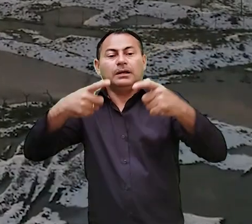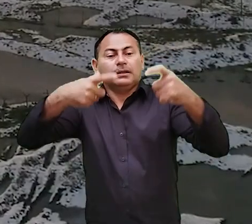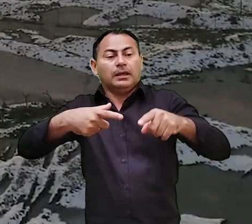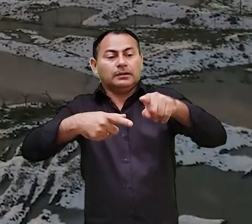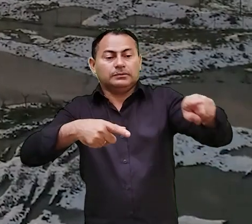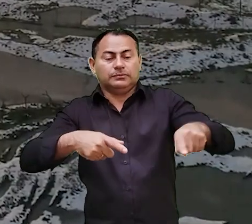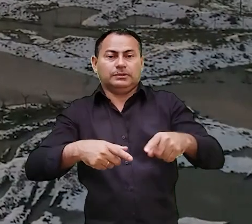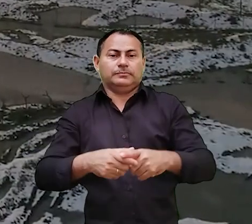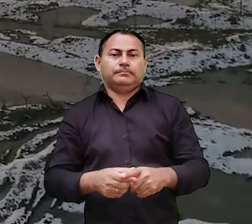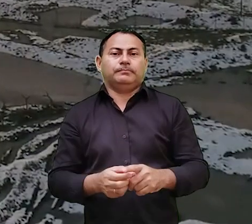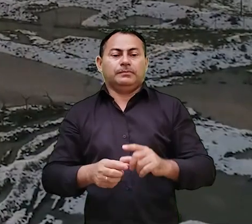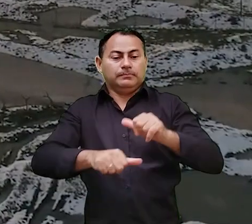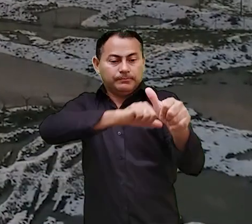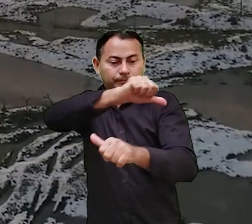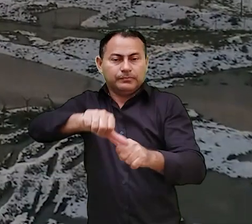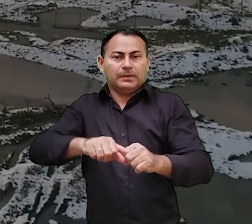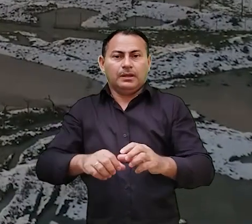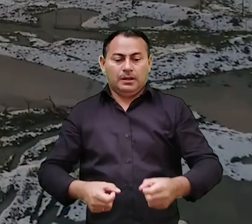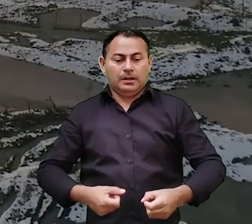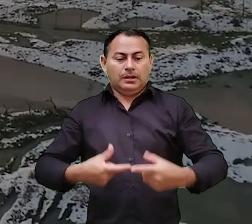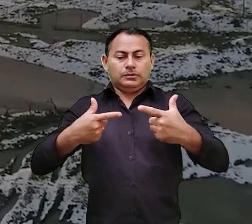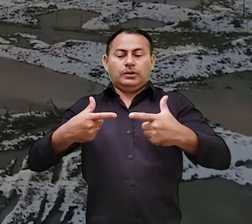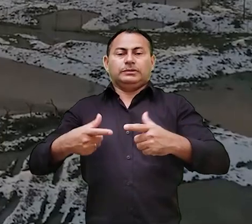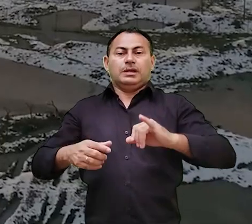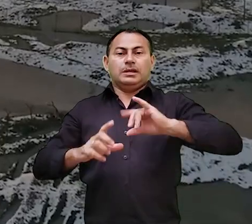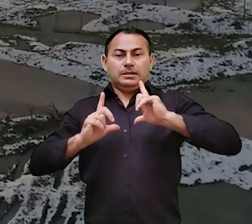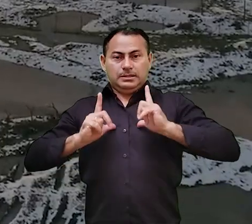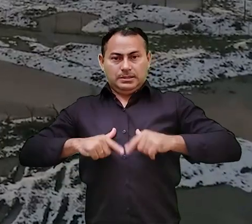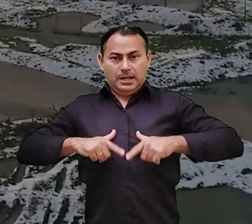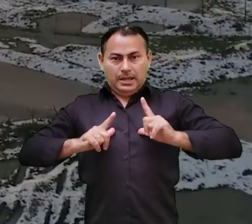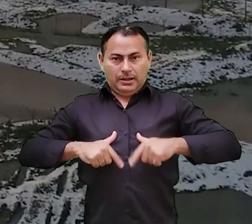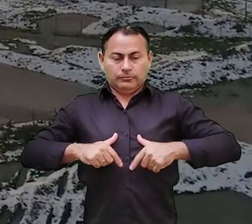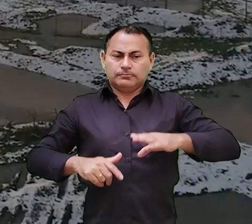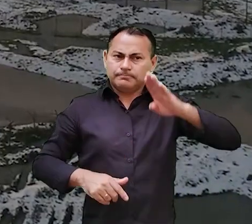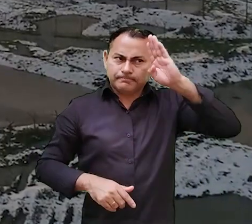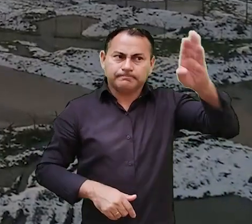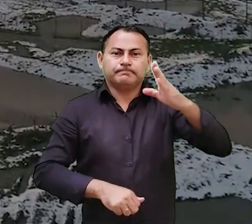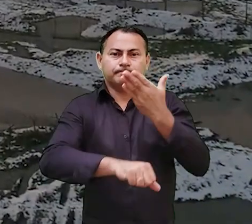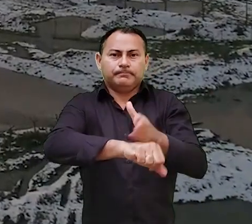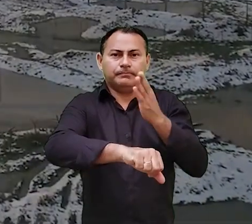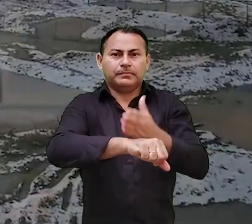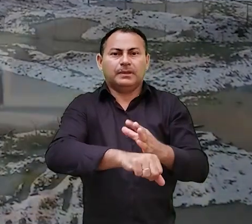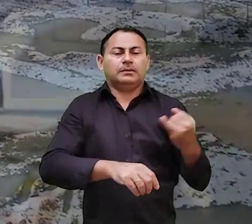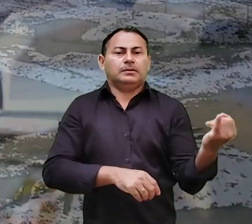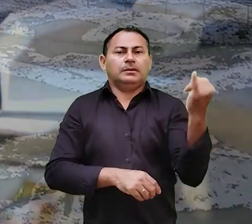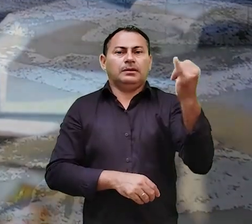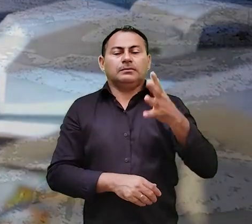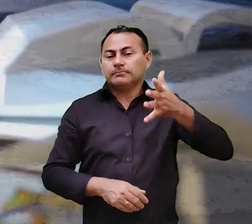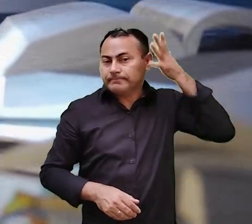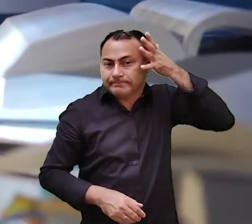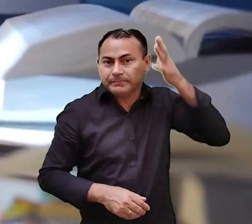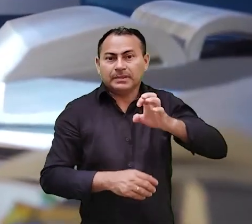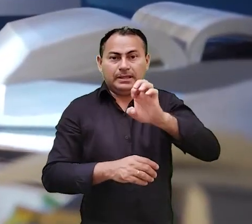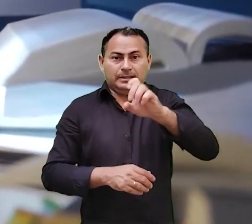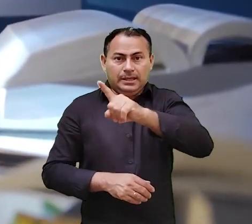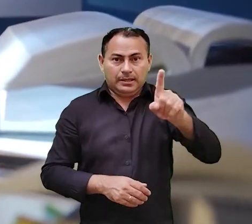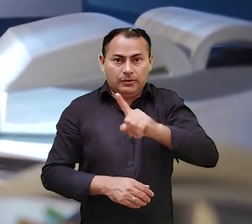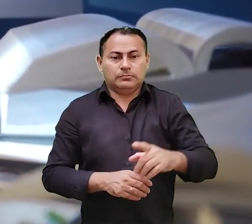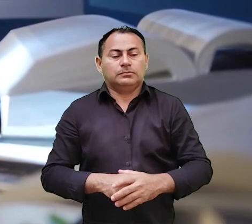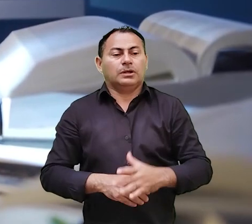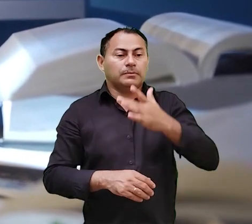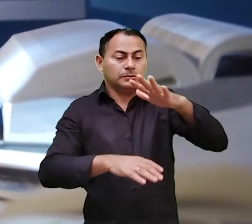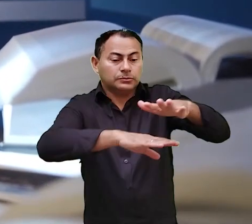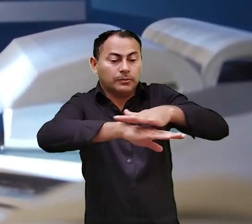para a terra de vocês. Vou restaurar a sorte de Israel. Essa é a principal aplicação deste importante sermão